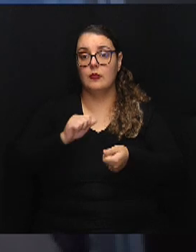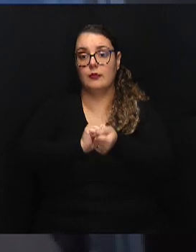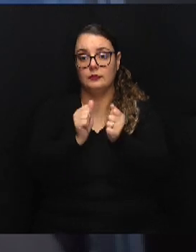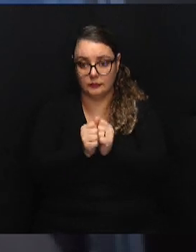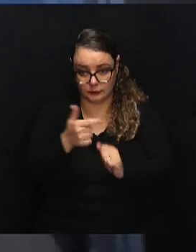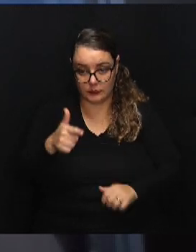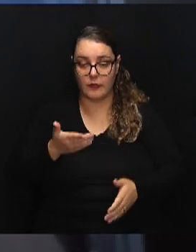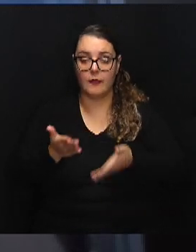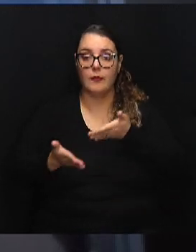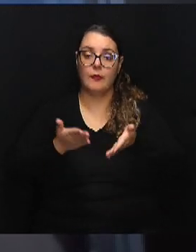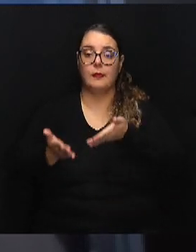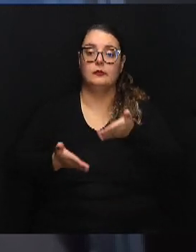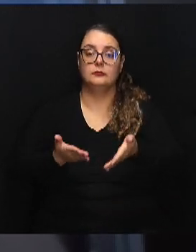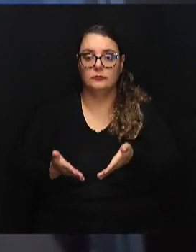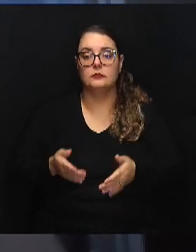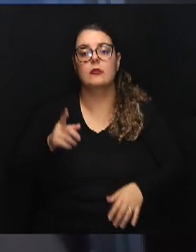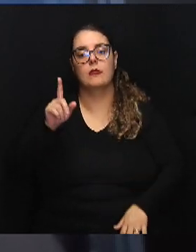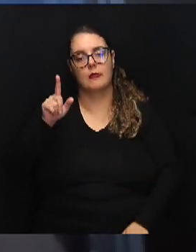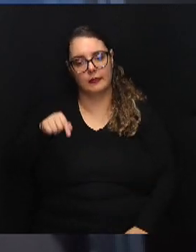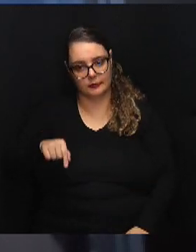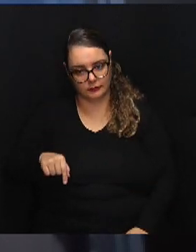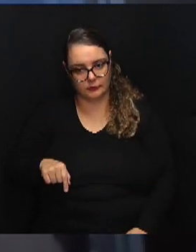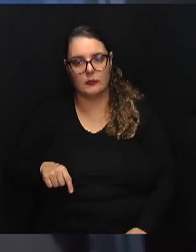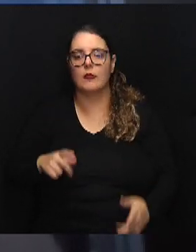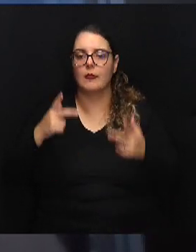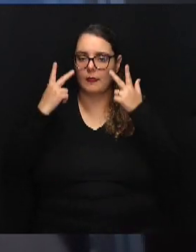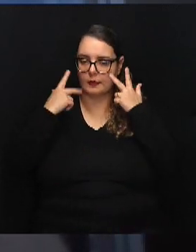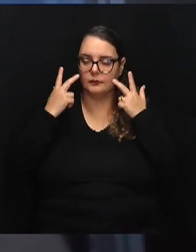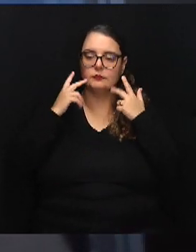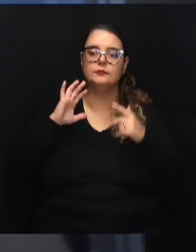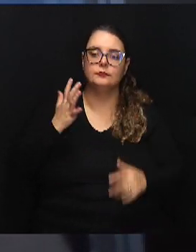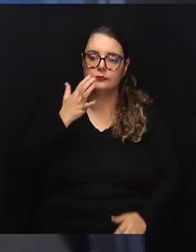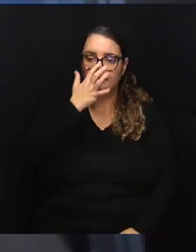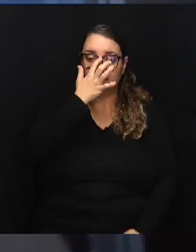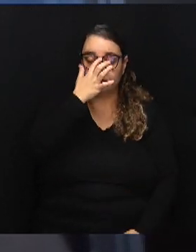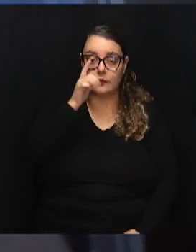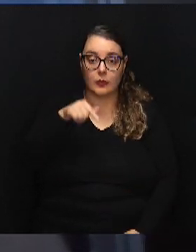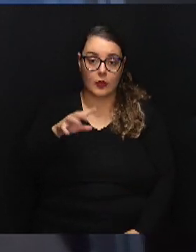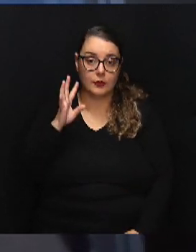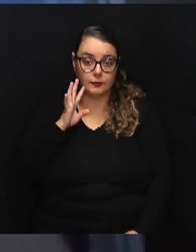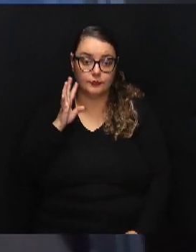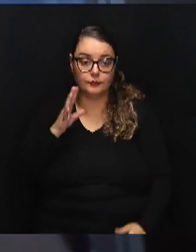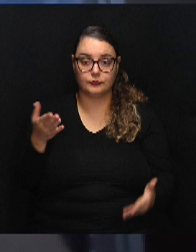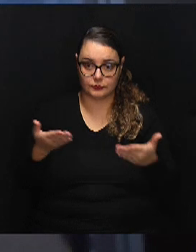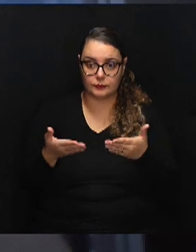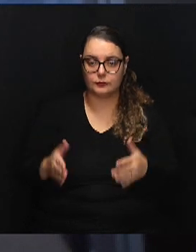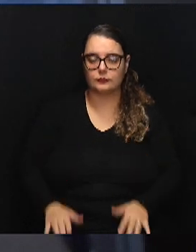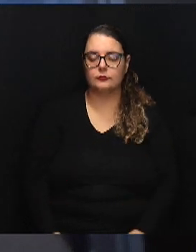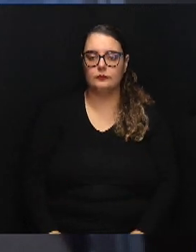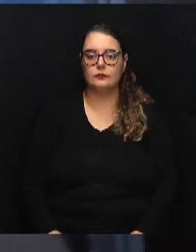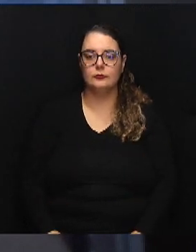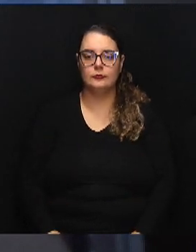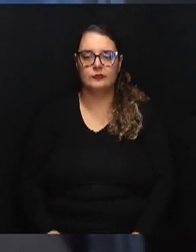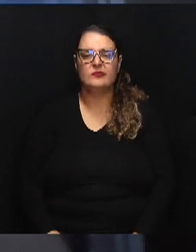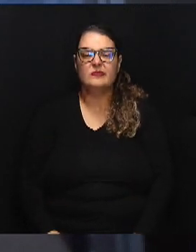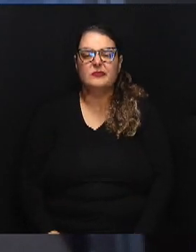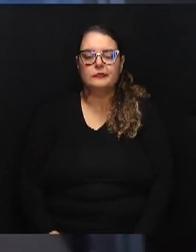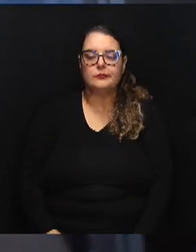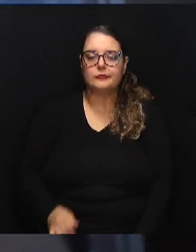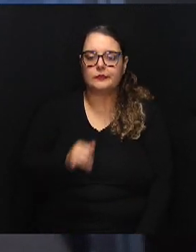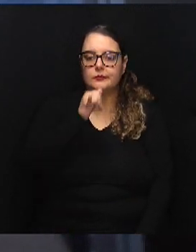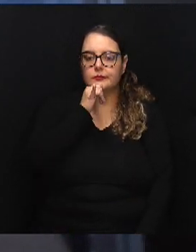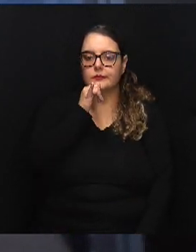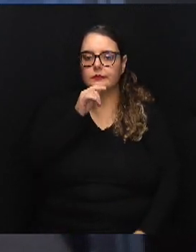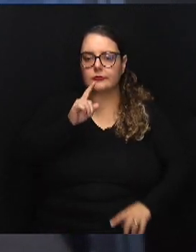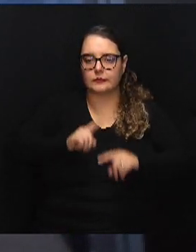o tratamento, é bastante frequente, né? O que é legal hoje em dia é que, por exemplo, nós temos equipamentos de